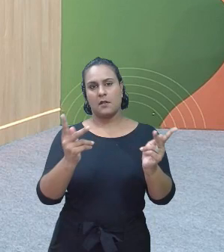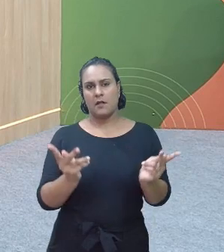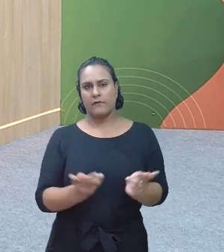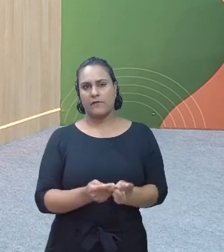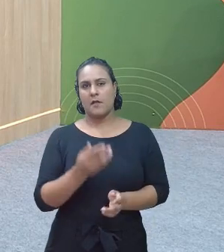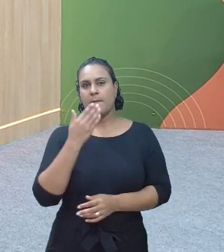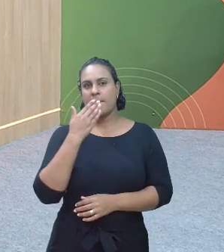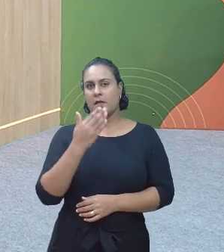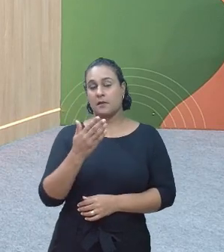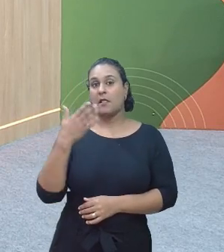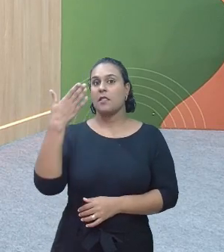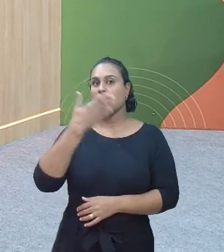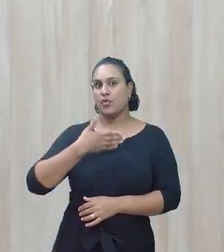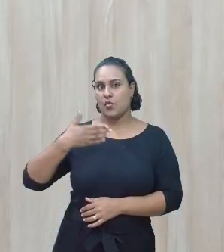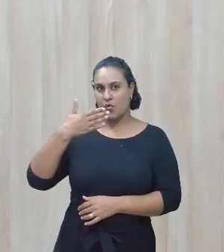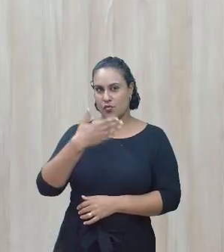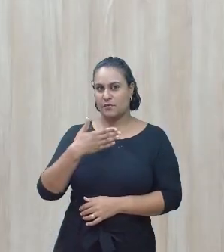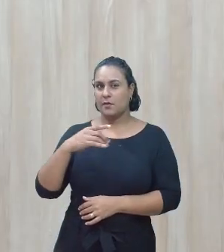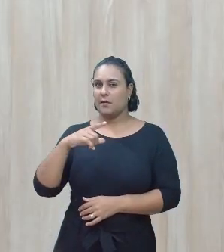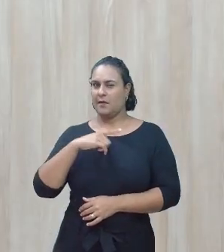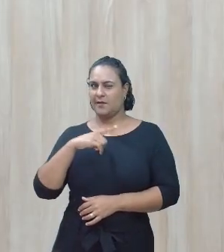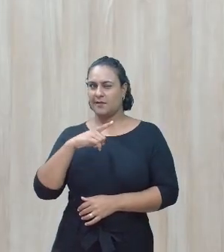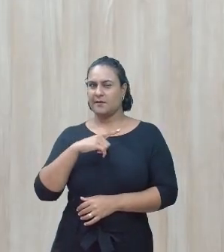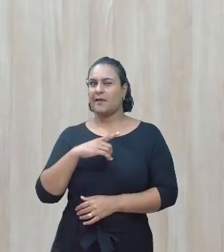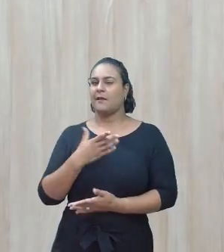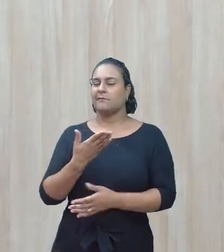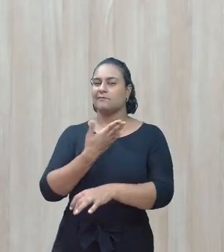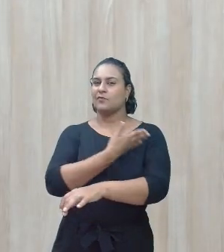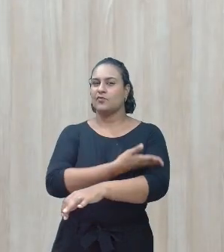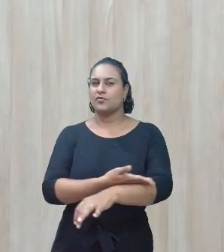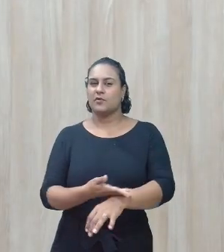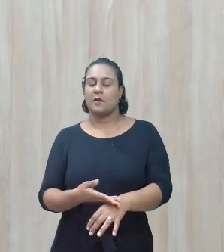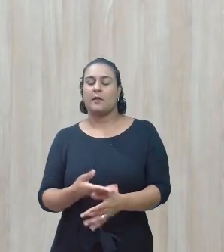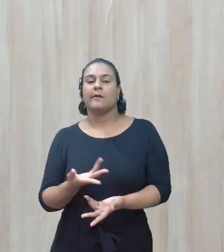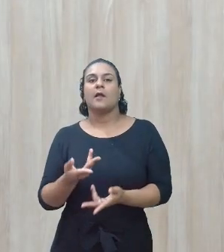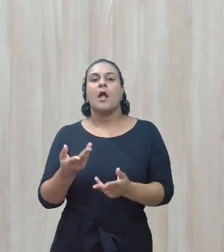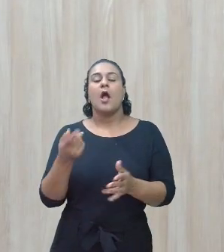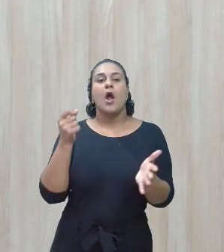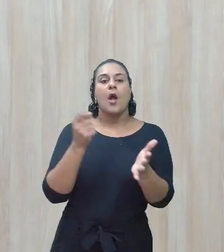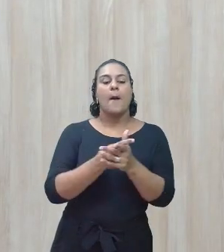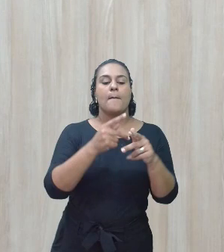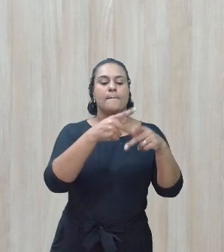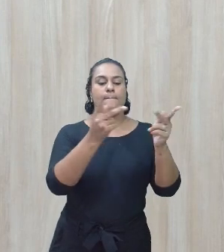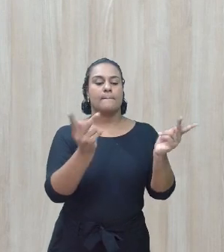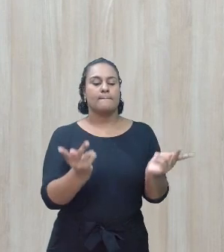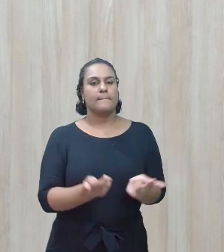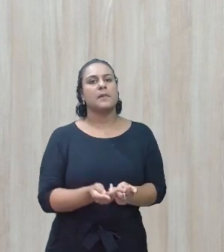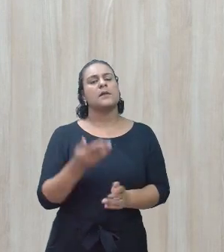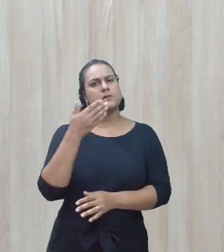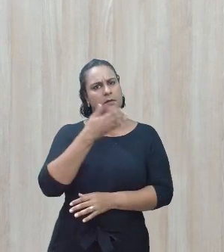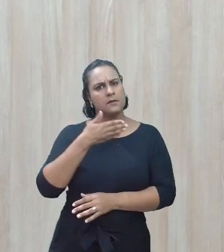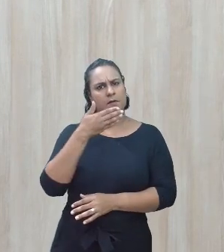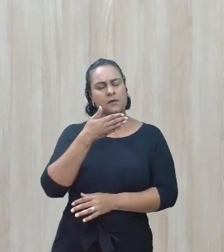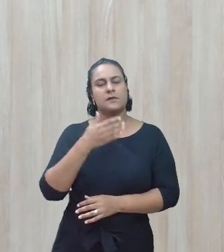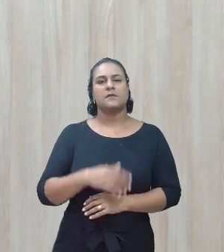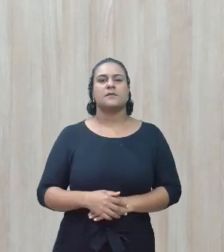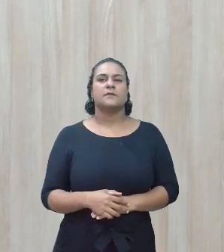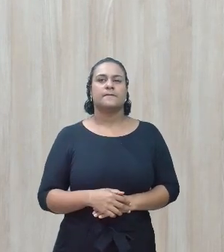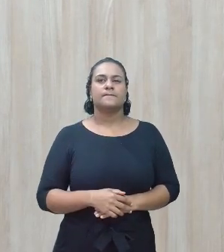pedidas são doces. Então, a gente ainda tem esse costume de pedir pizza doce e ainda está aumentando essa quantidade,